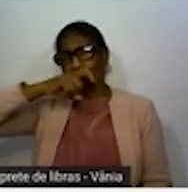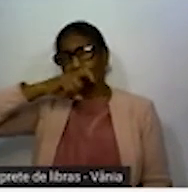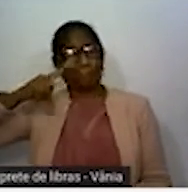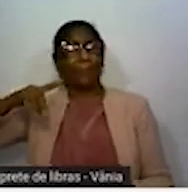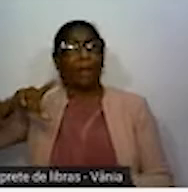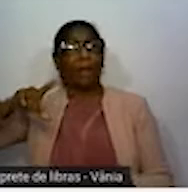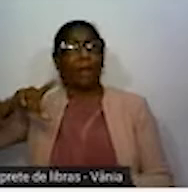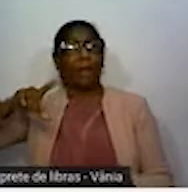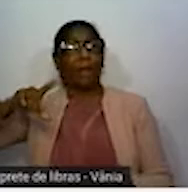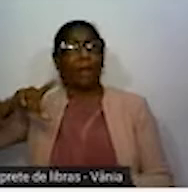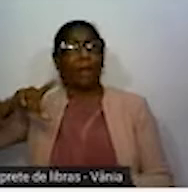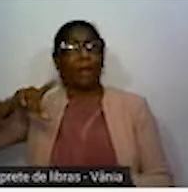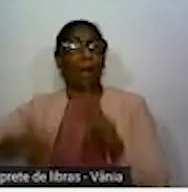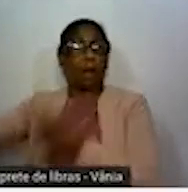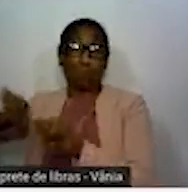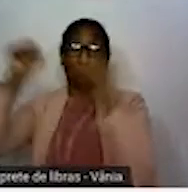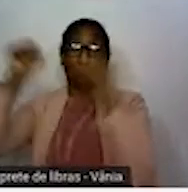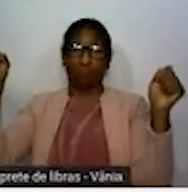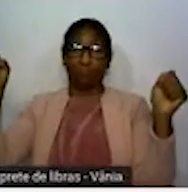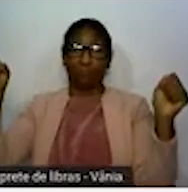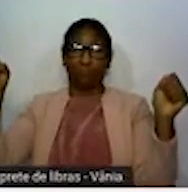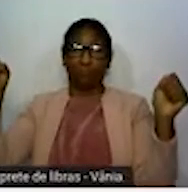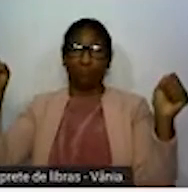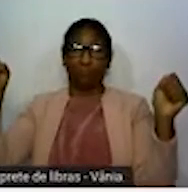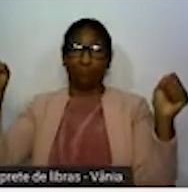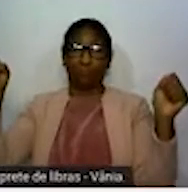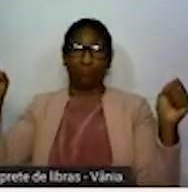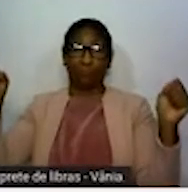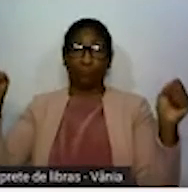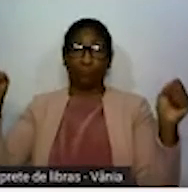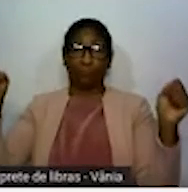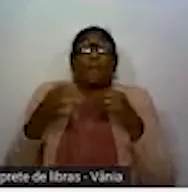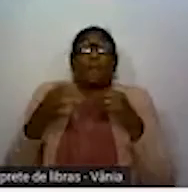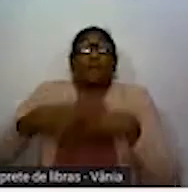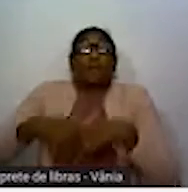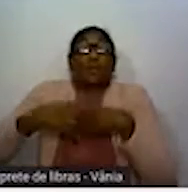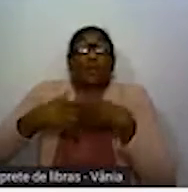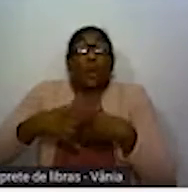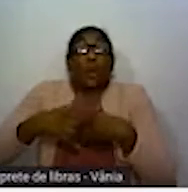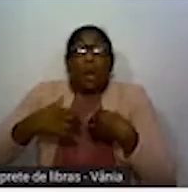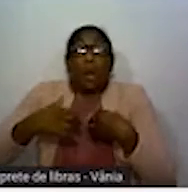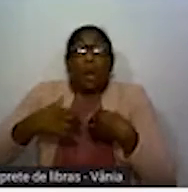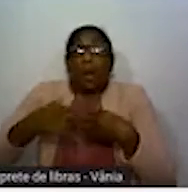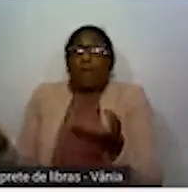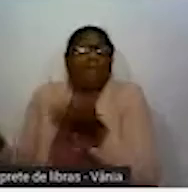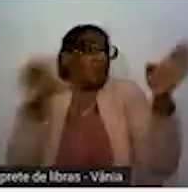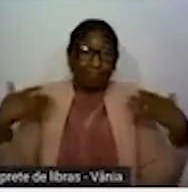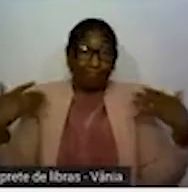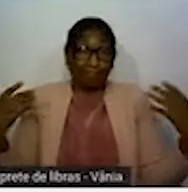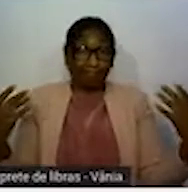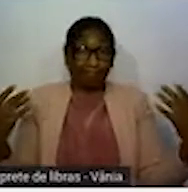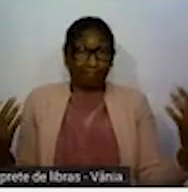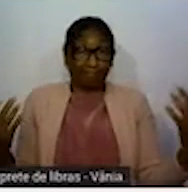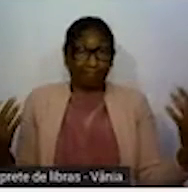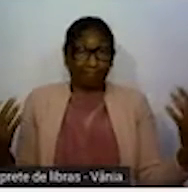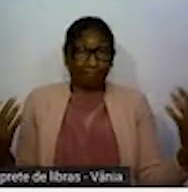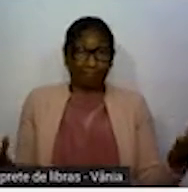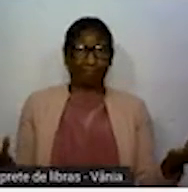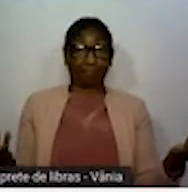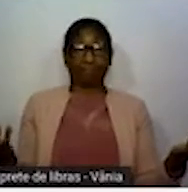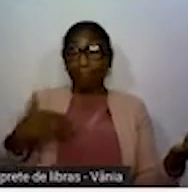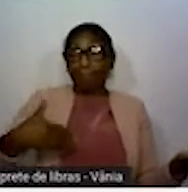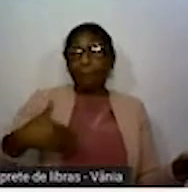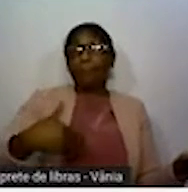funcionar e fechando acabará se não sobrepeso de